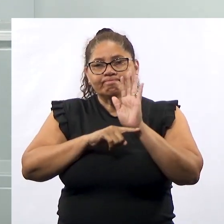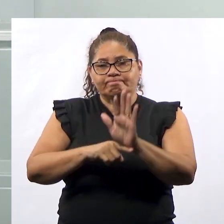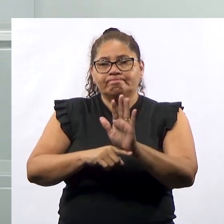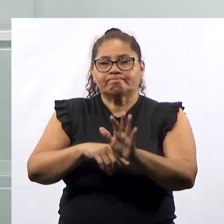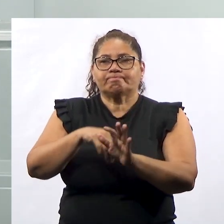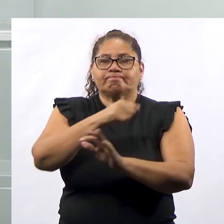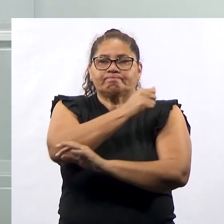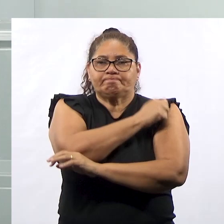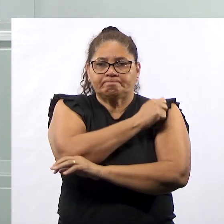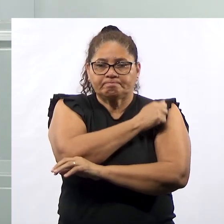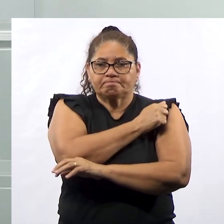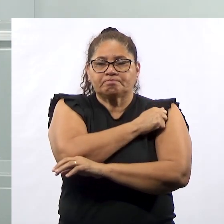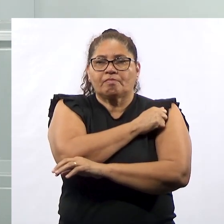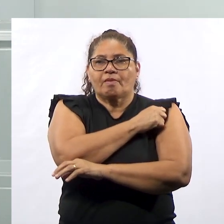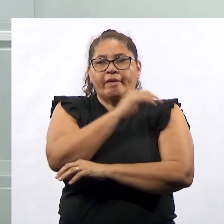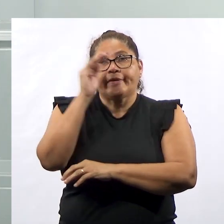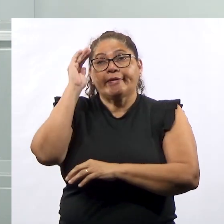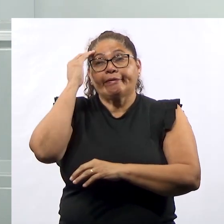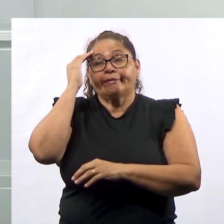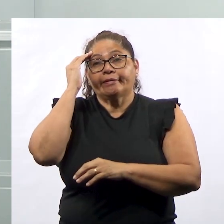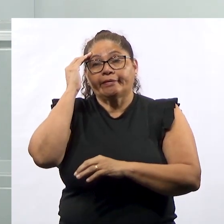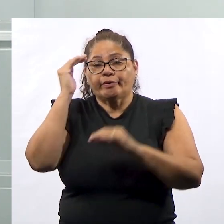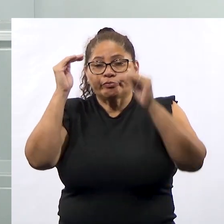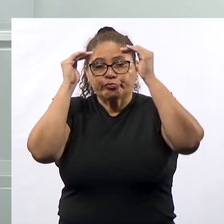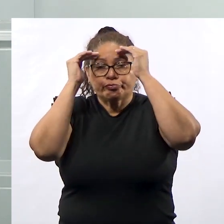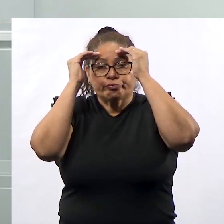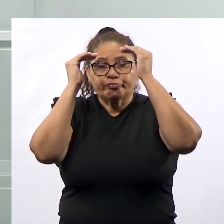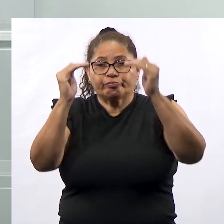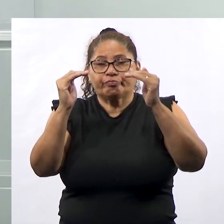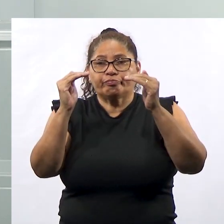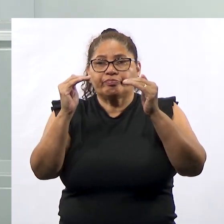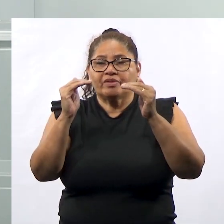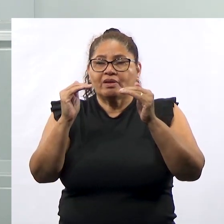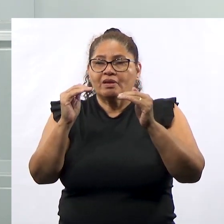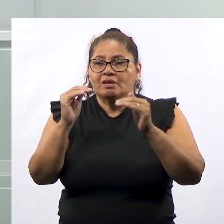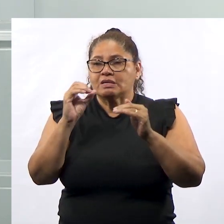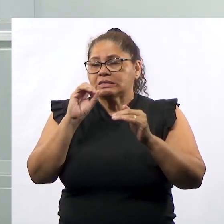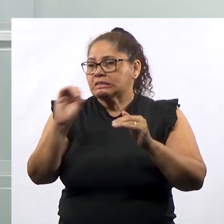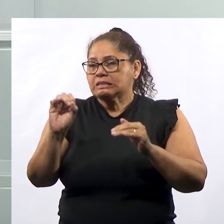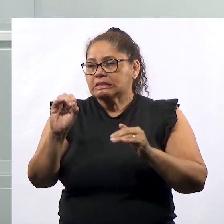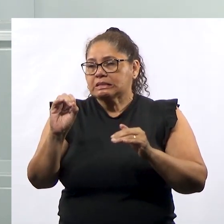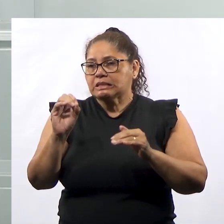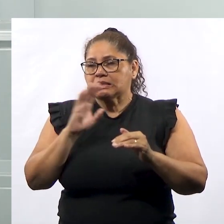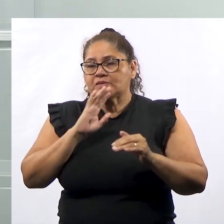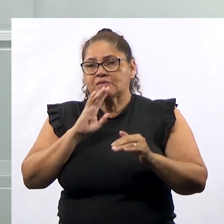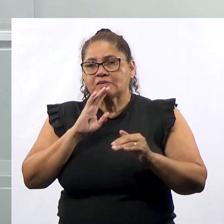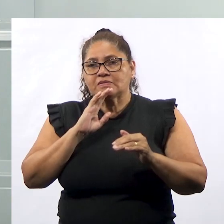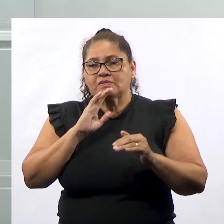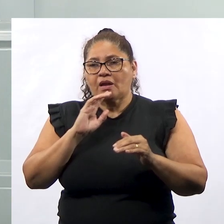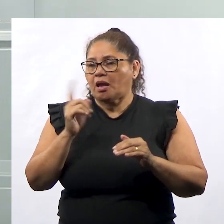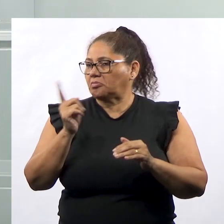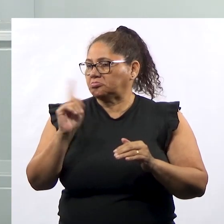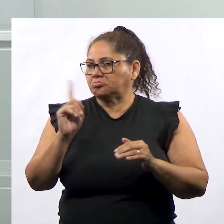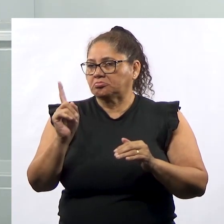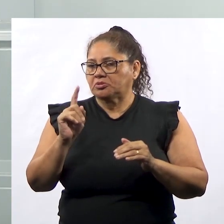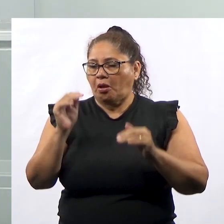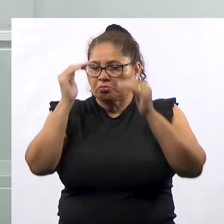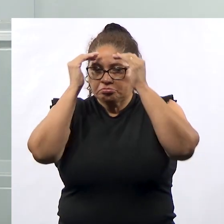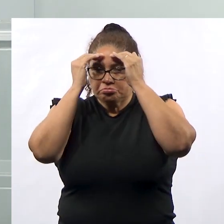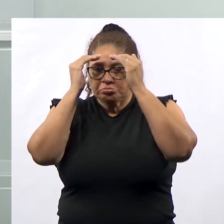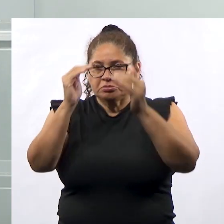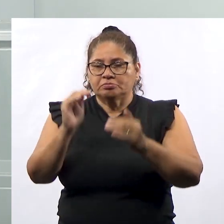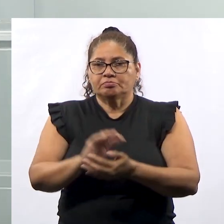os alunos e para entender o que é respeito, porque sem conhecer diferença, a gente também não sabe o que é